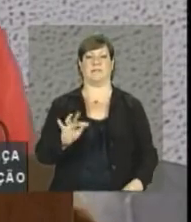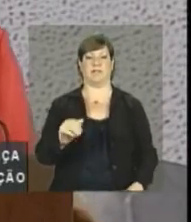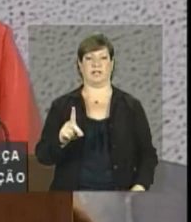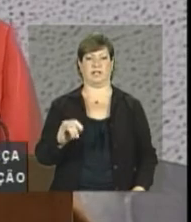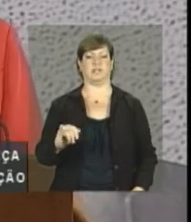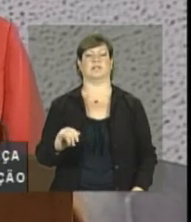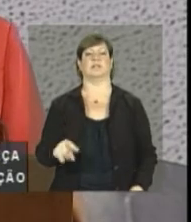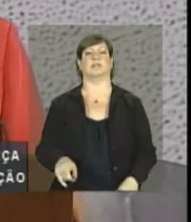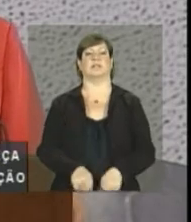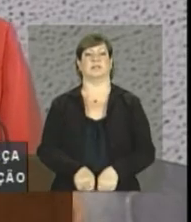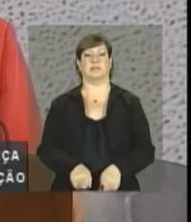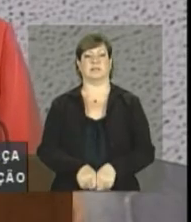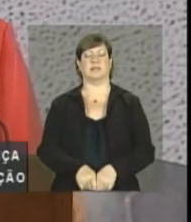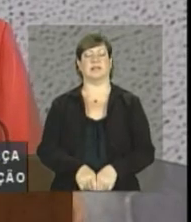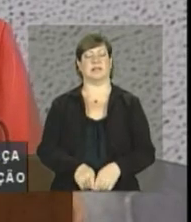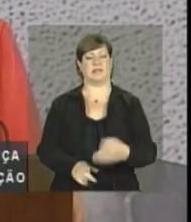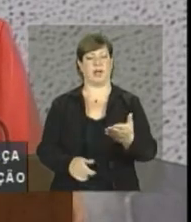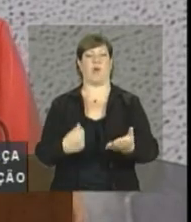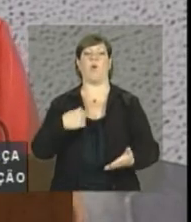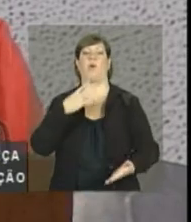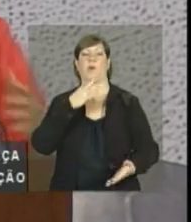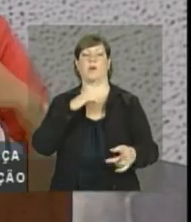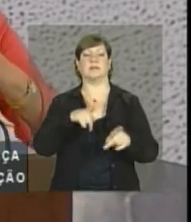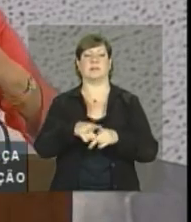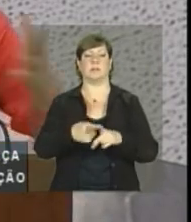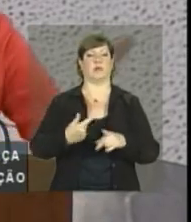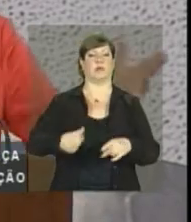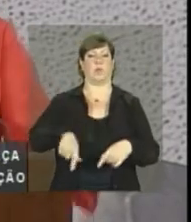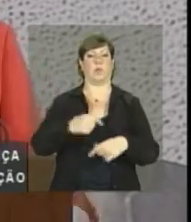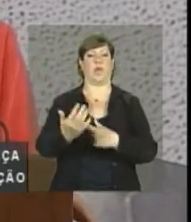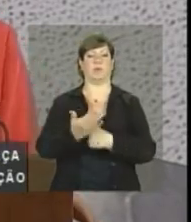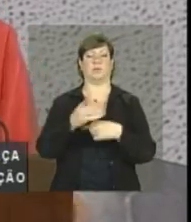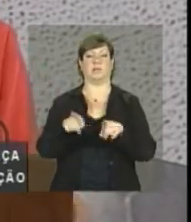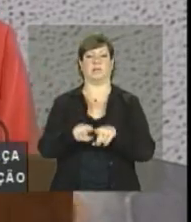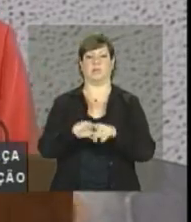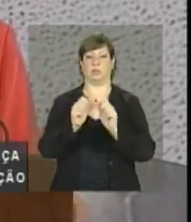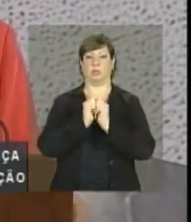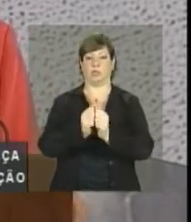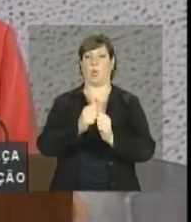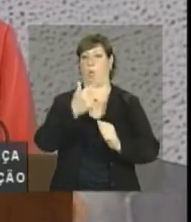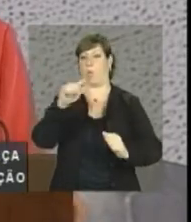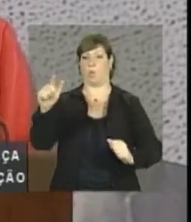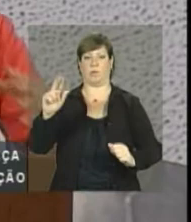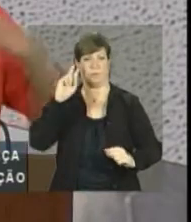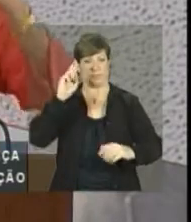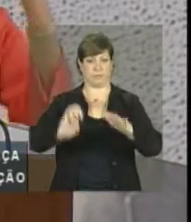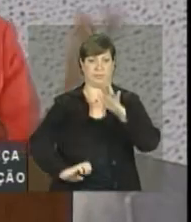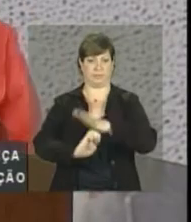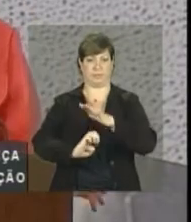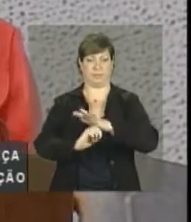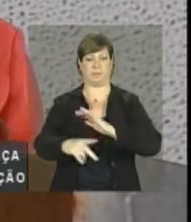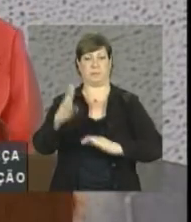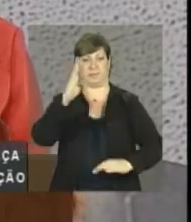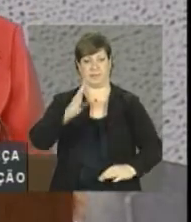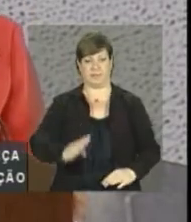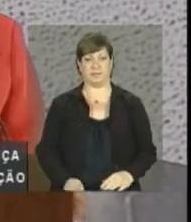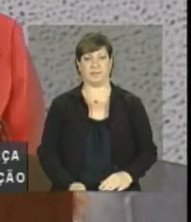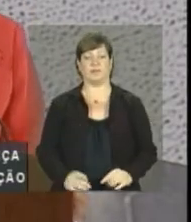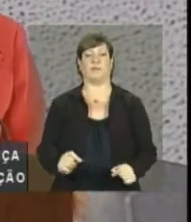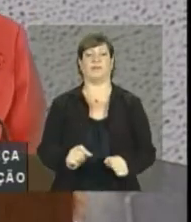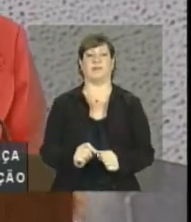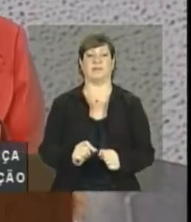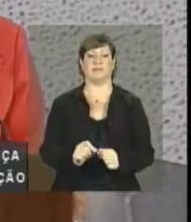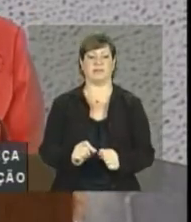que eu conheço, porque nos ajudou, junto com outros empresários da construção civil, a formular